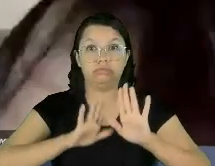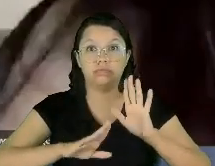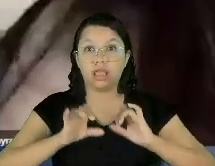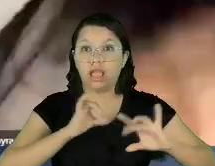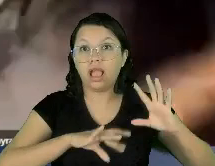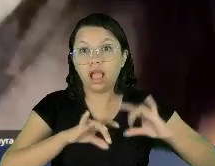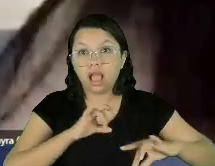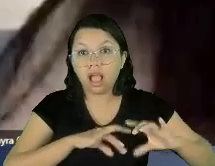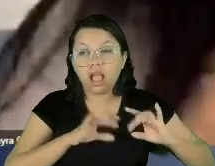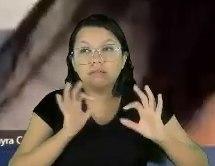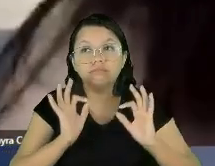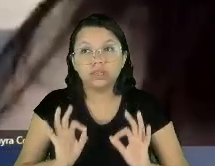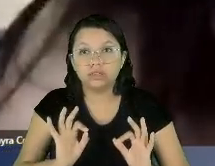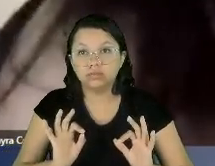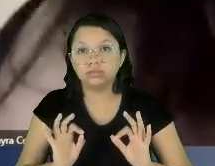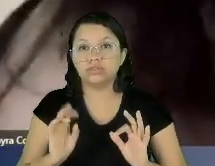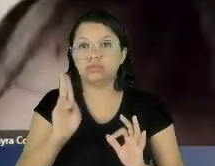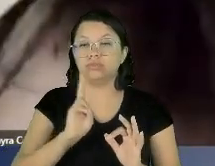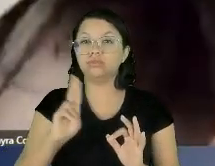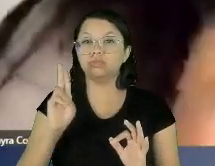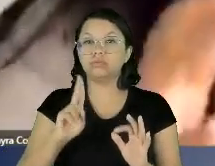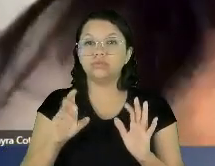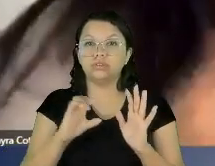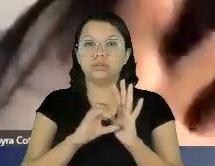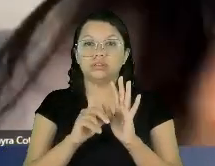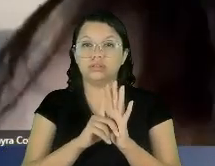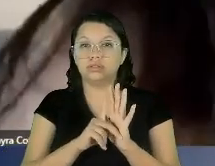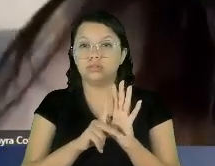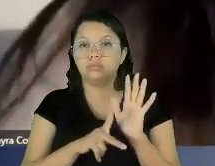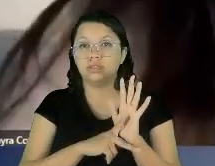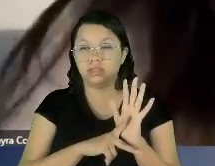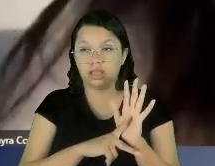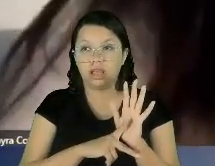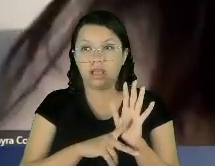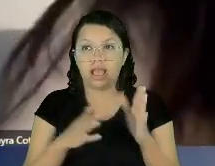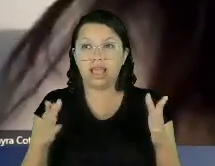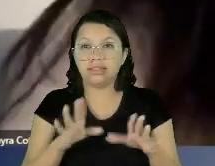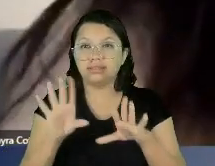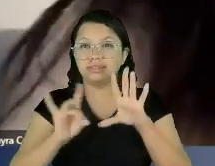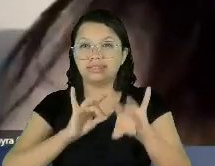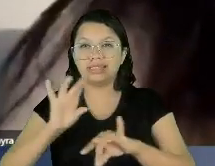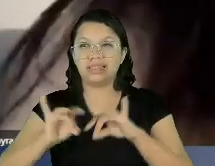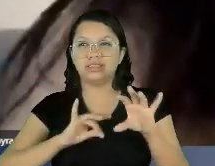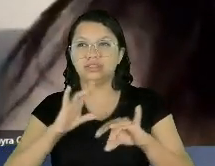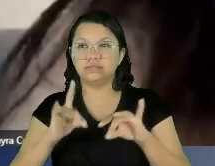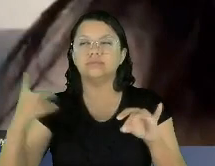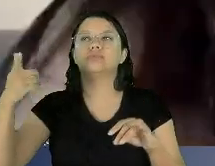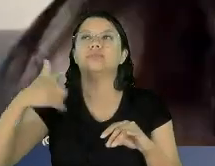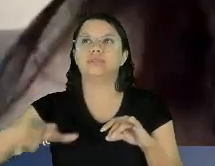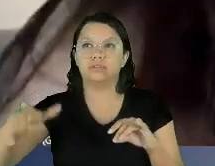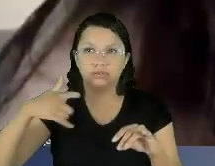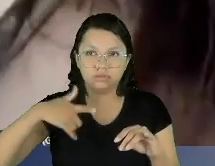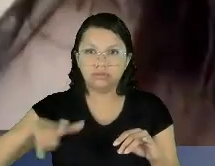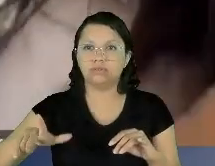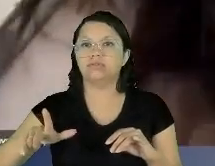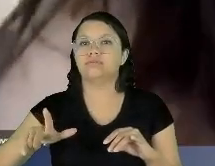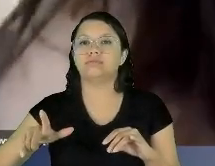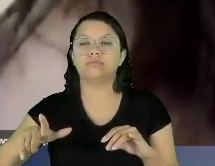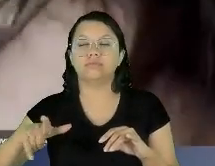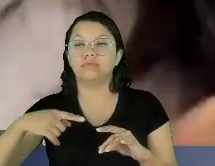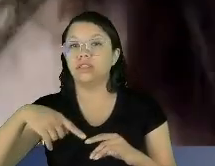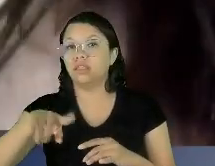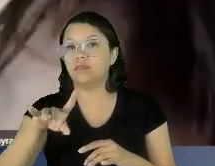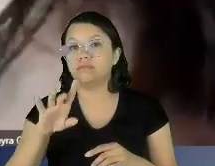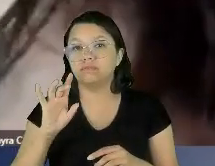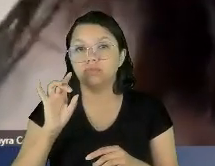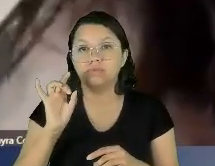muito receio mesmo de, na sua aplicação, essa aplicação seletiva, de novo,